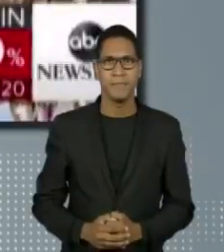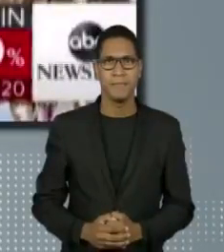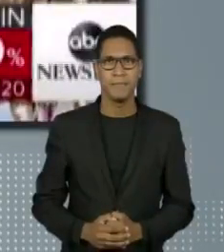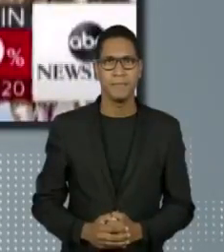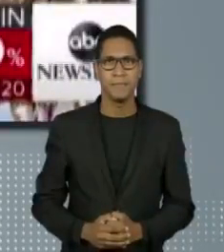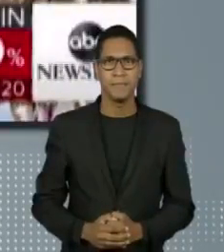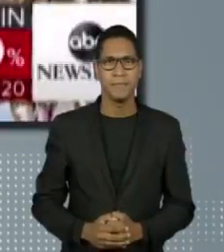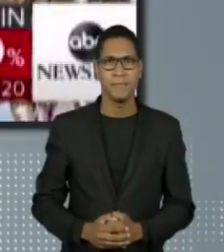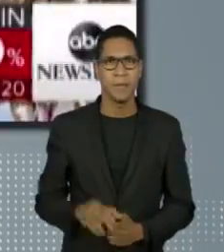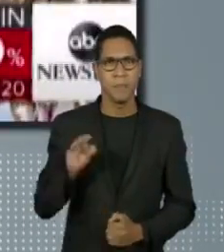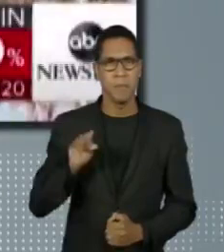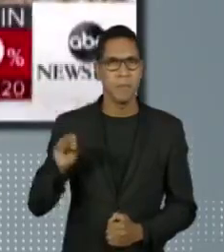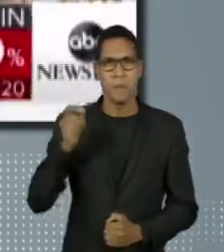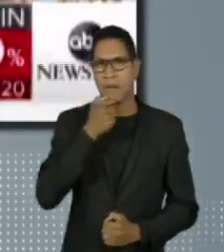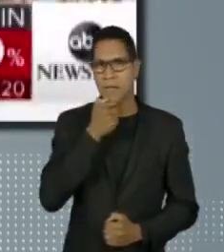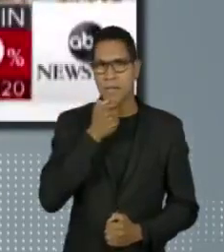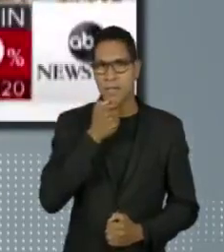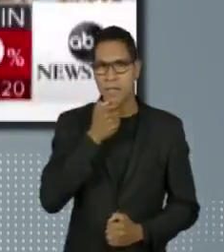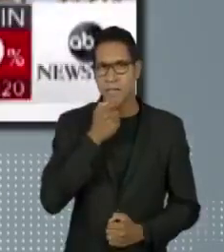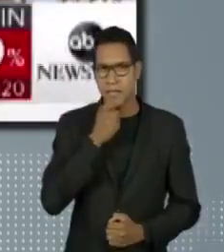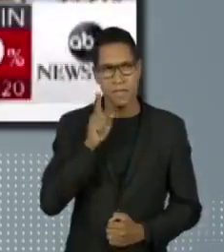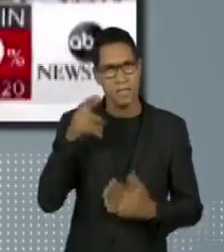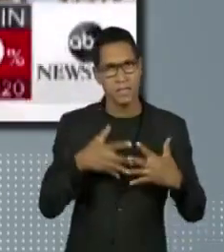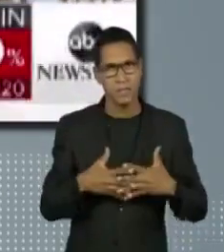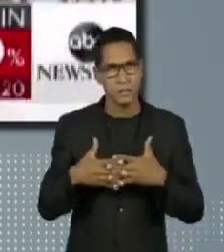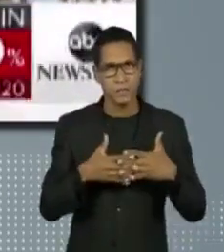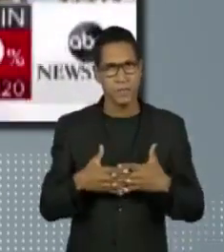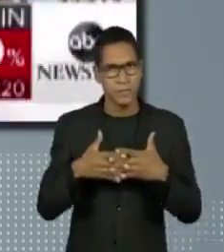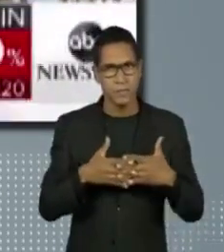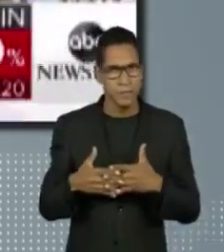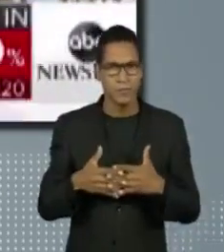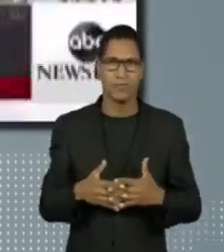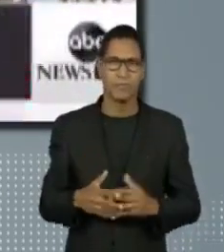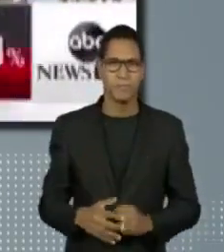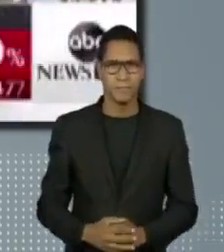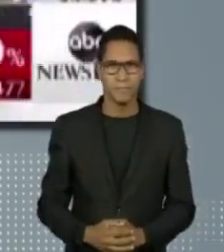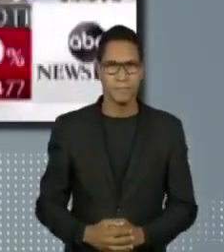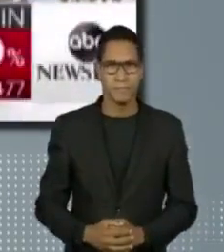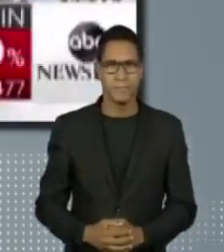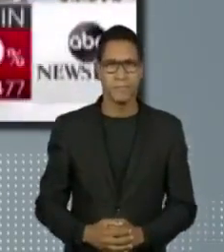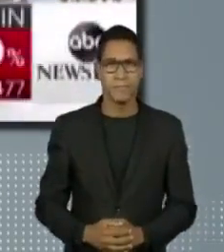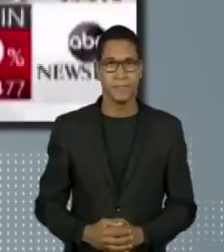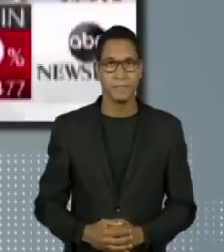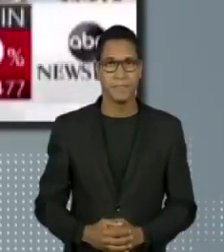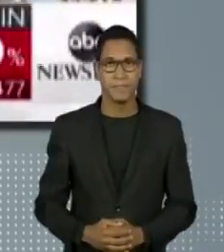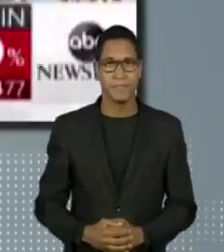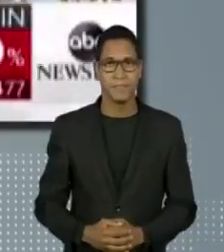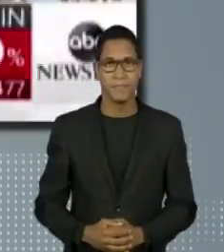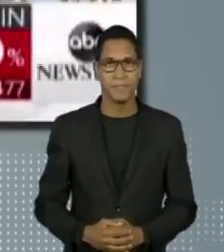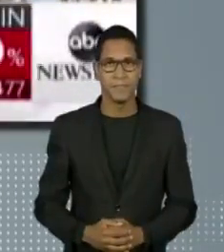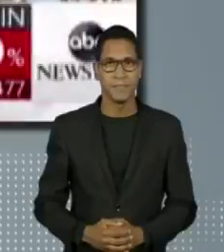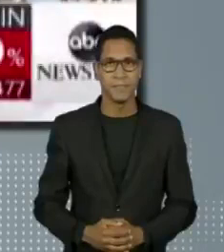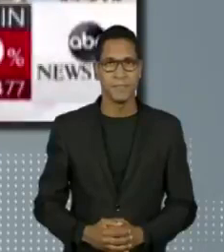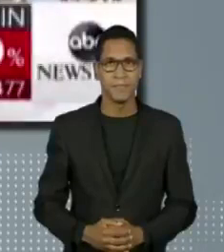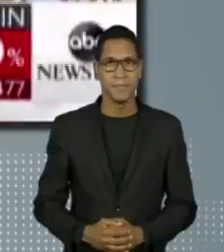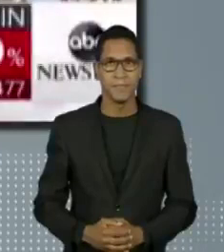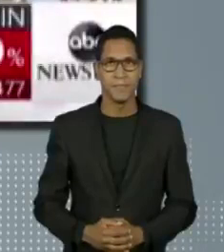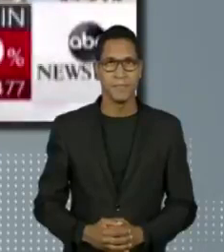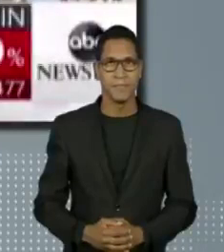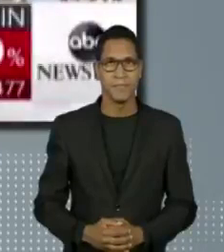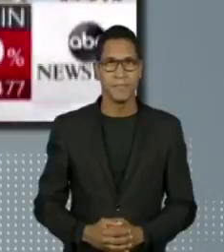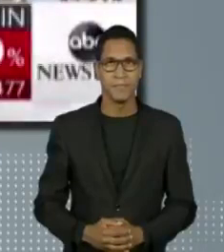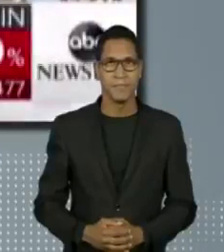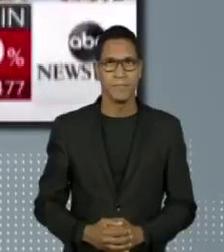for the first time since the wee hours Wednesday morning. He's been making a lot of, frankly, false accusations,